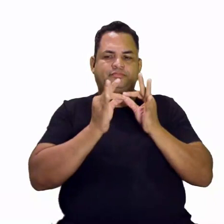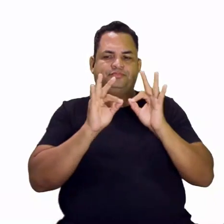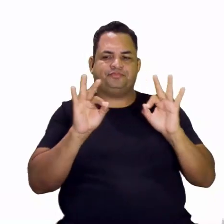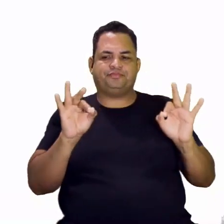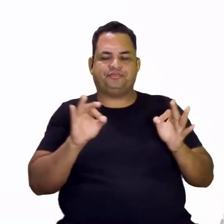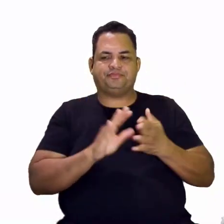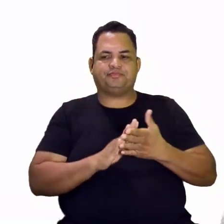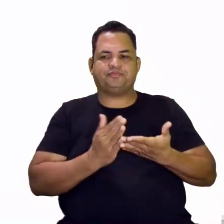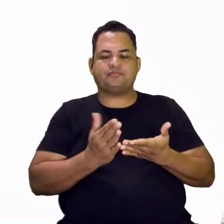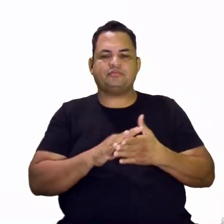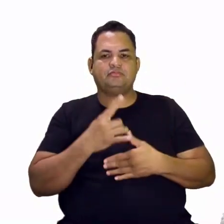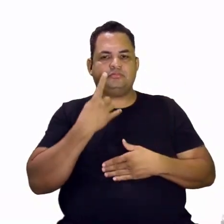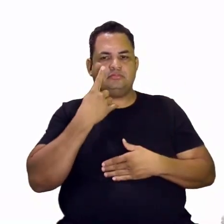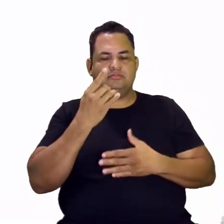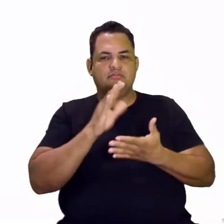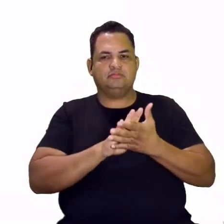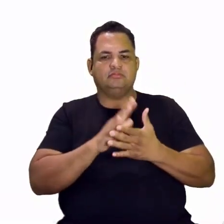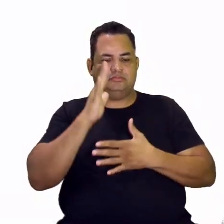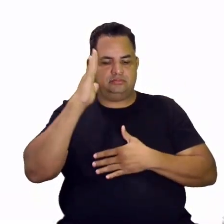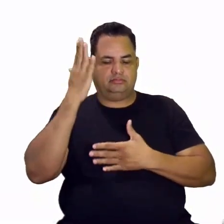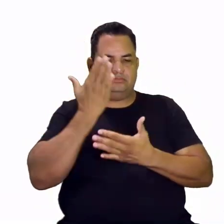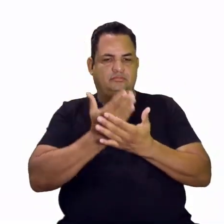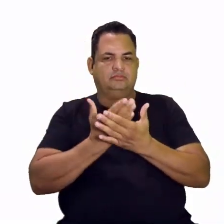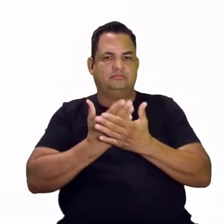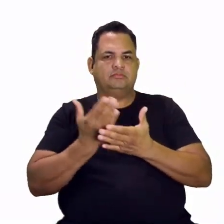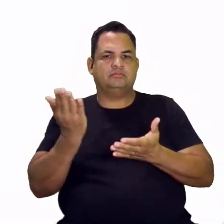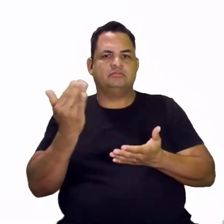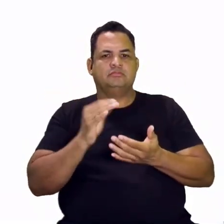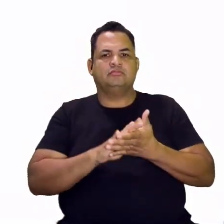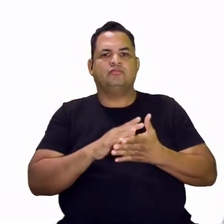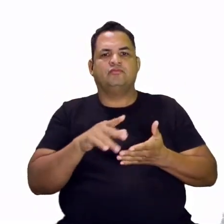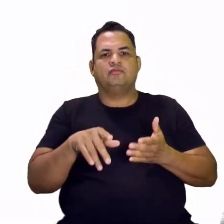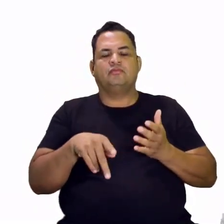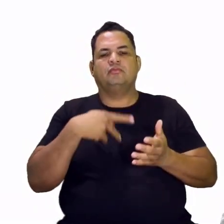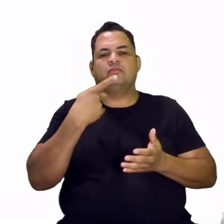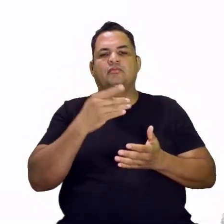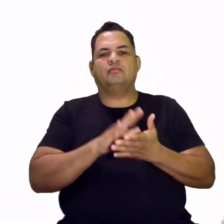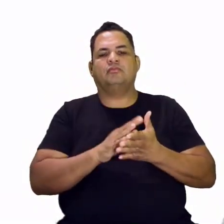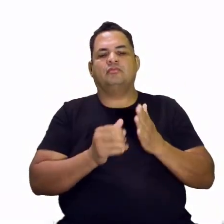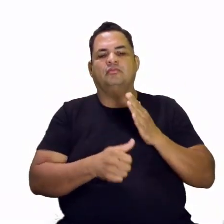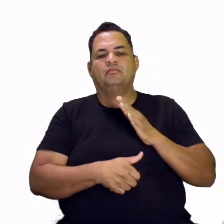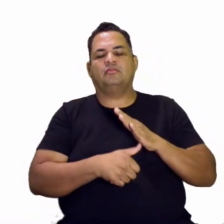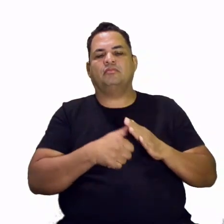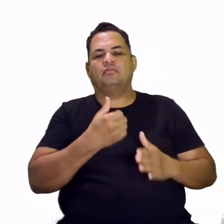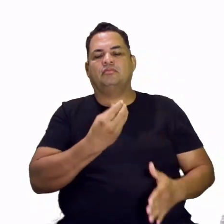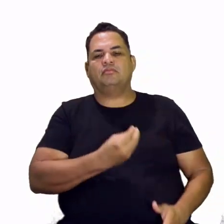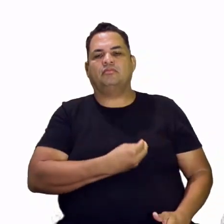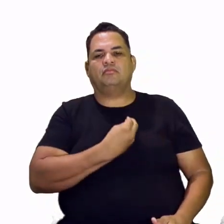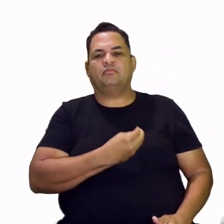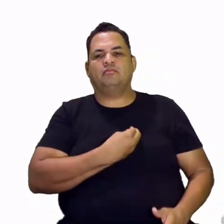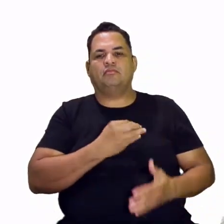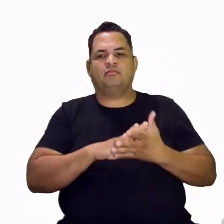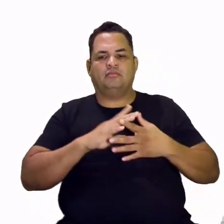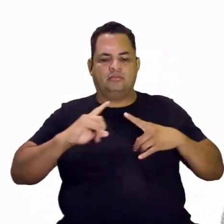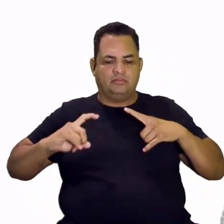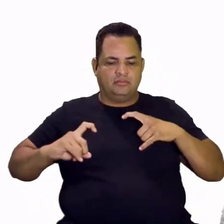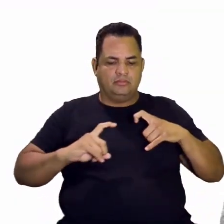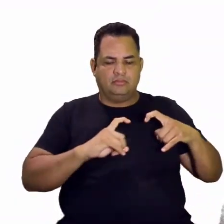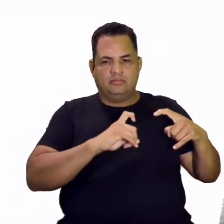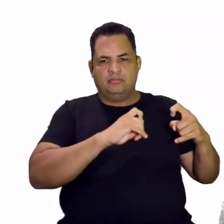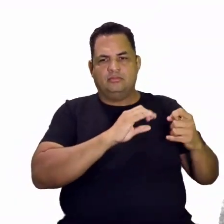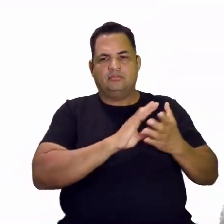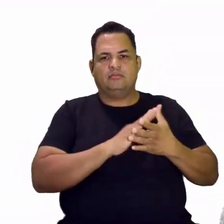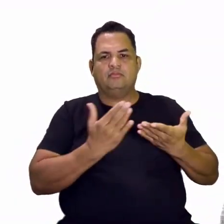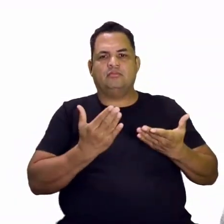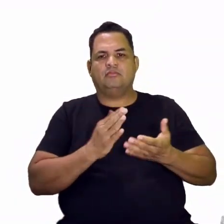viu das teorias da aula anterior. Então, vamos falar sobre os primeiros seres vivos, que são as bactérias, que compõem aí o